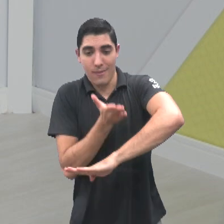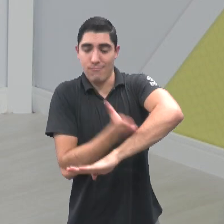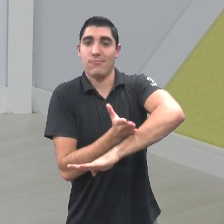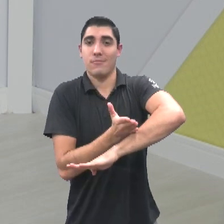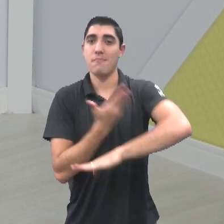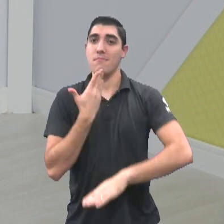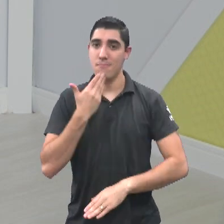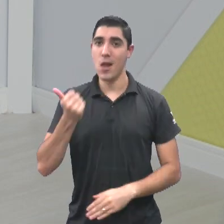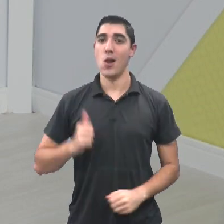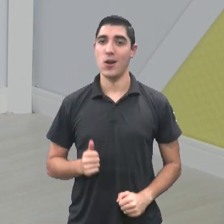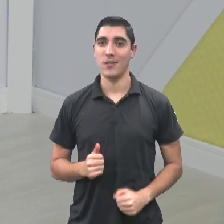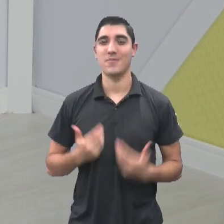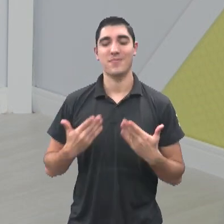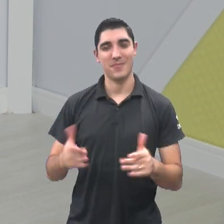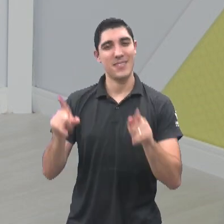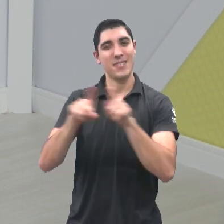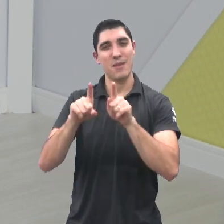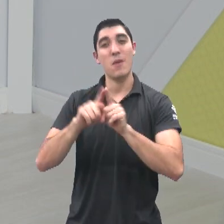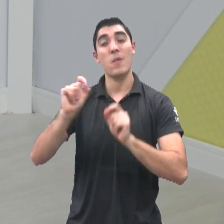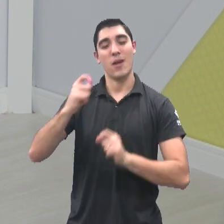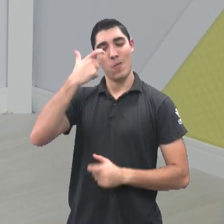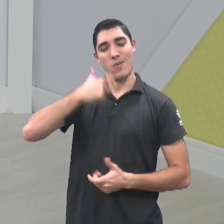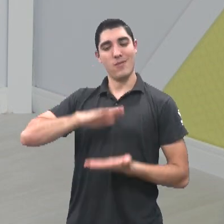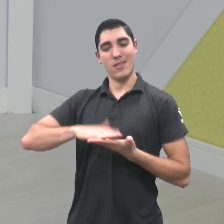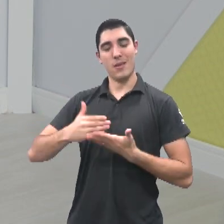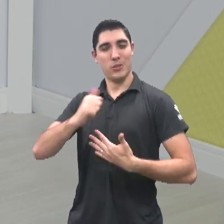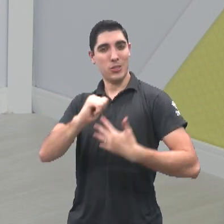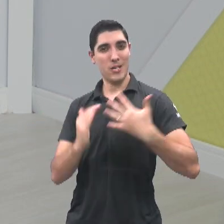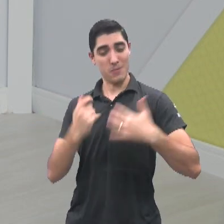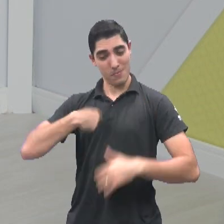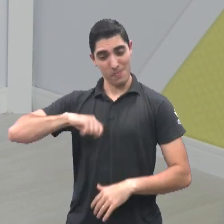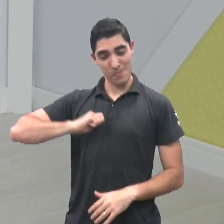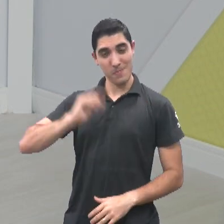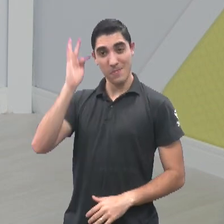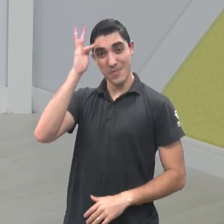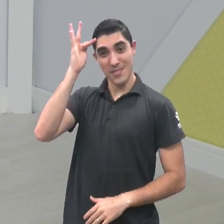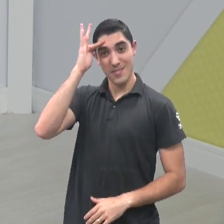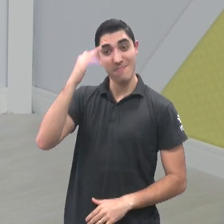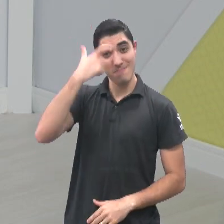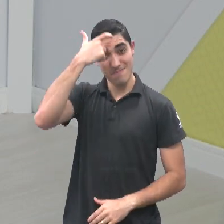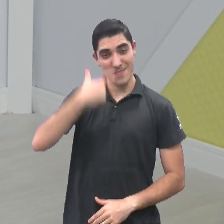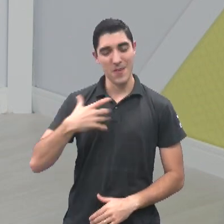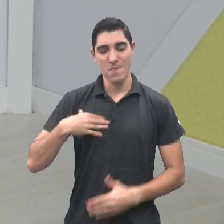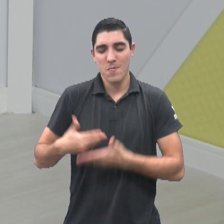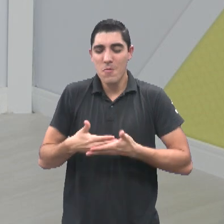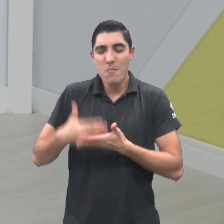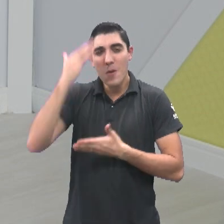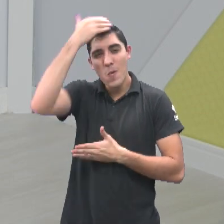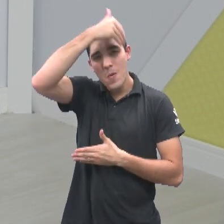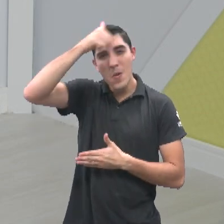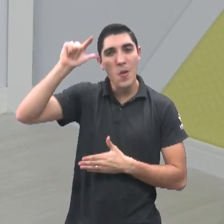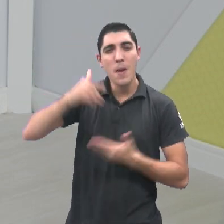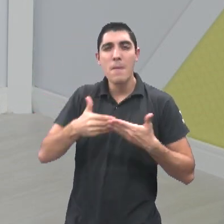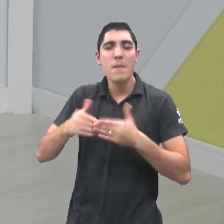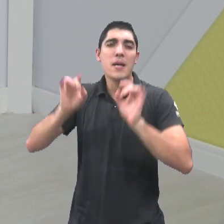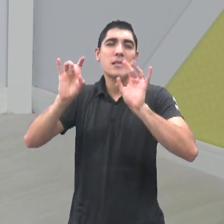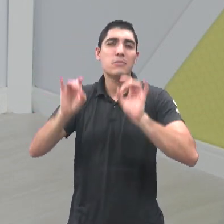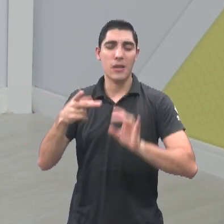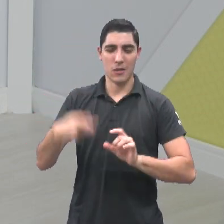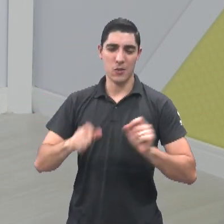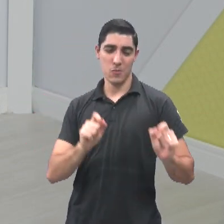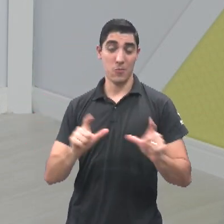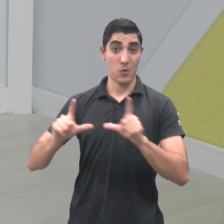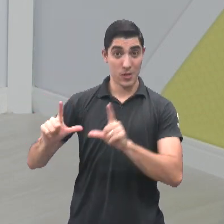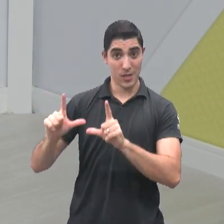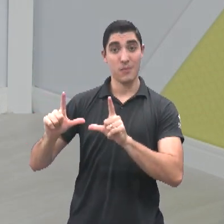E aqui com a gente também o nosso intérprete de Libras, o nosso querido Luiz Fernando, o papai do Lorenzo. Lorenzo, que é o mascotinho do nosso